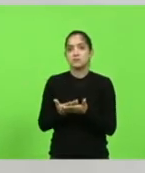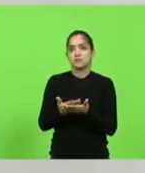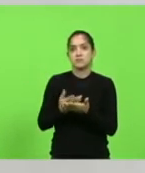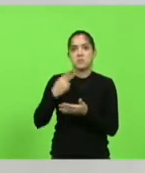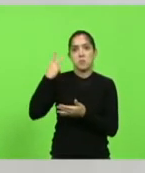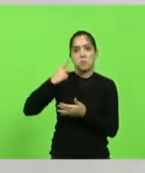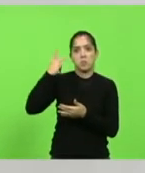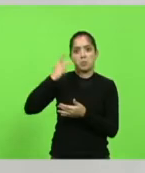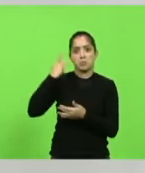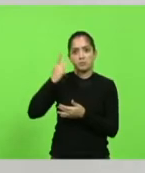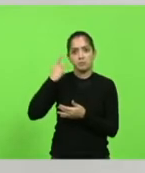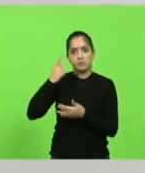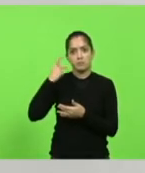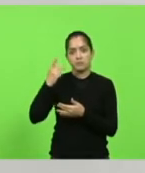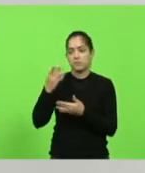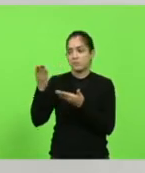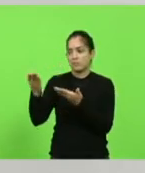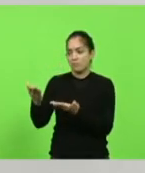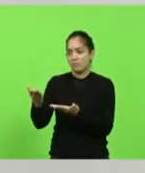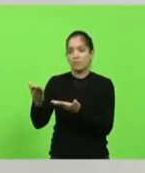os mocinhos da lei,